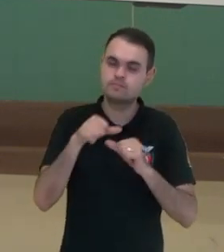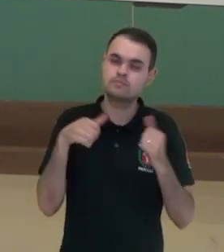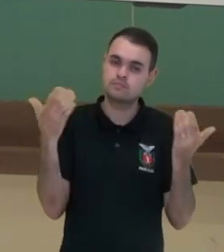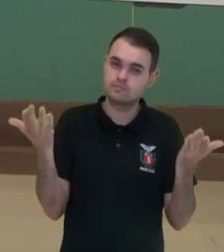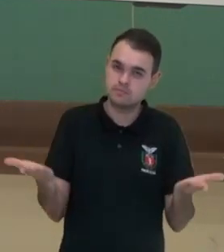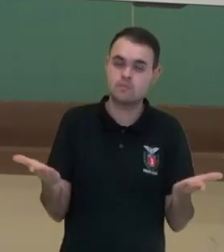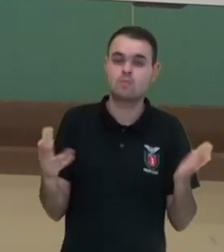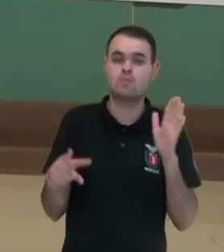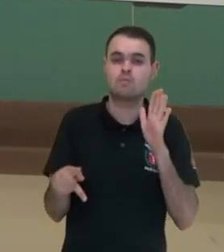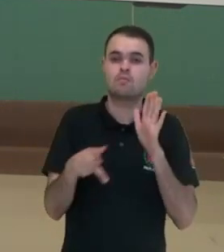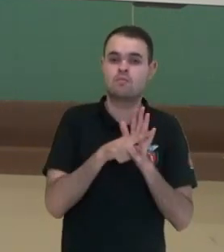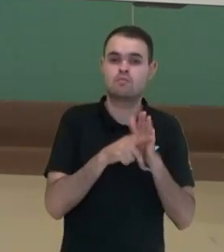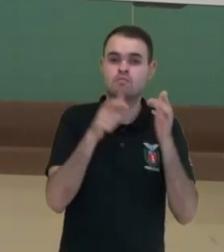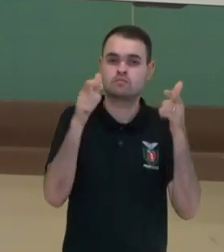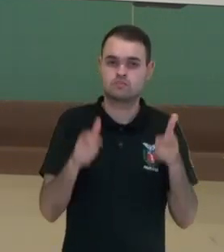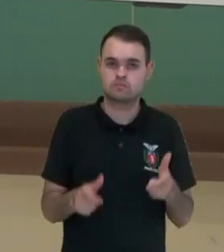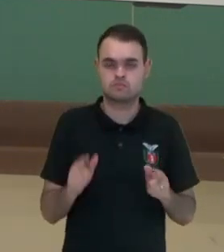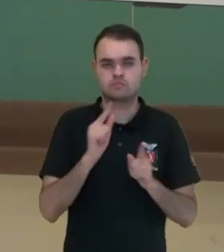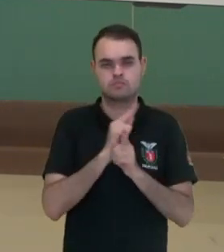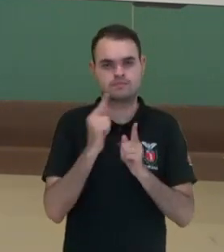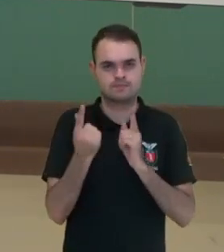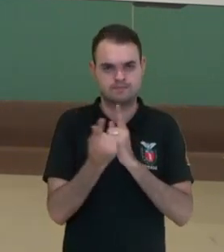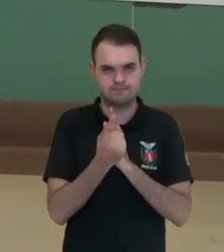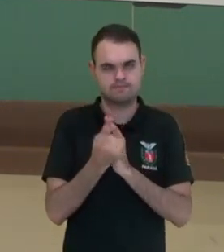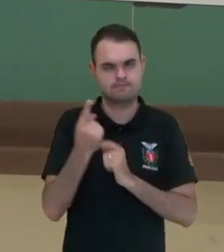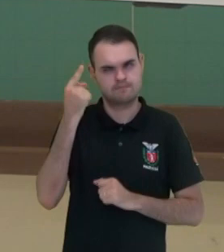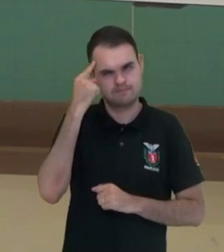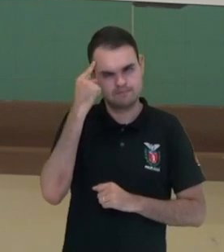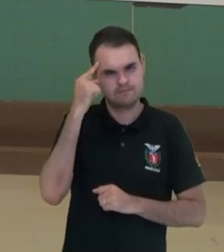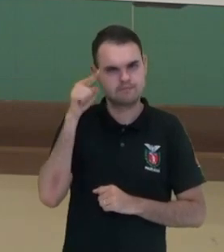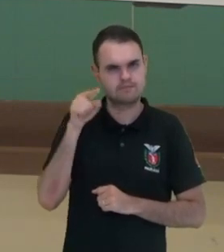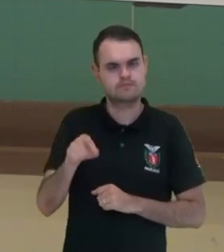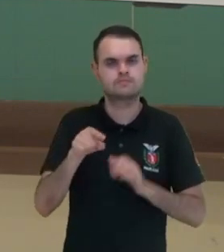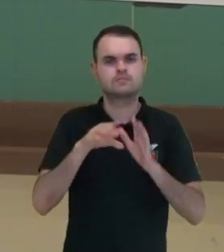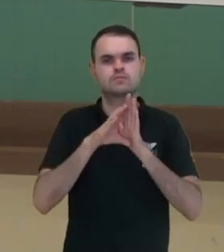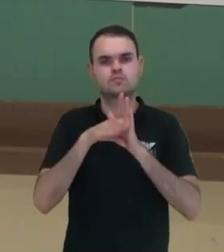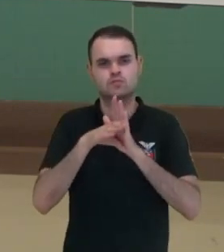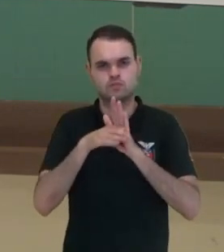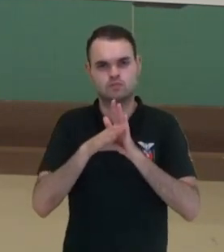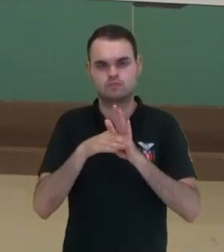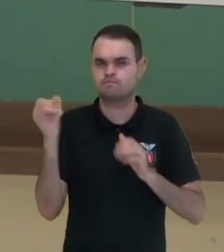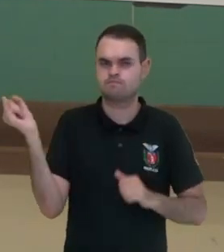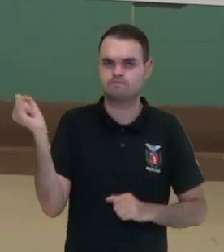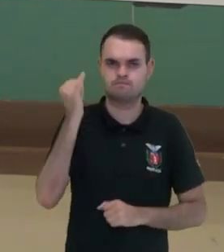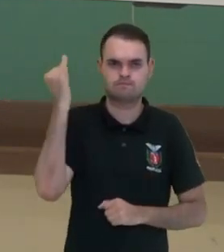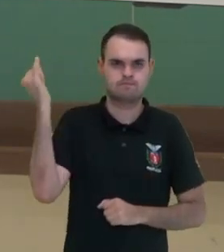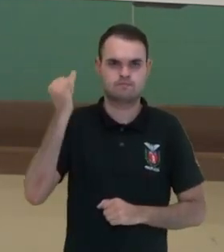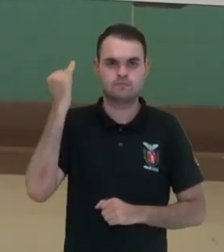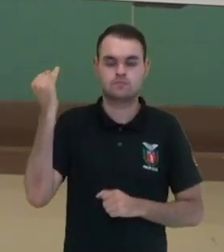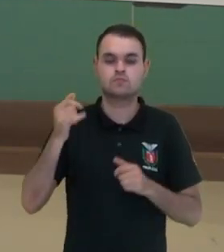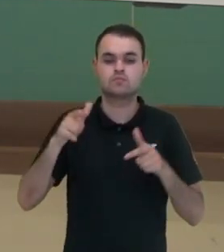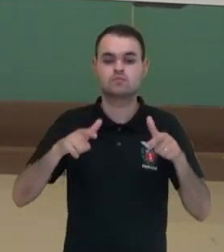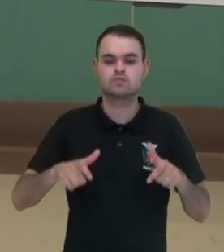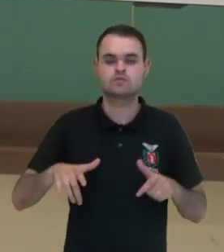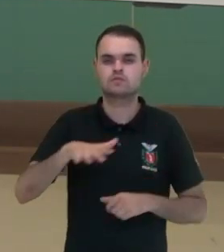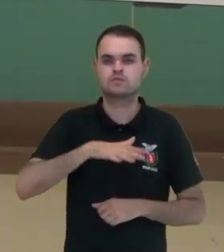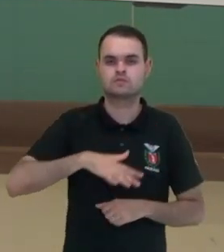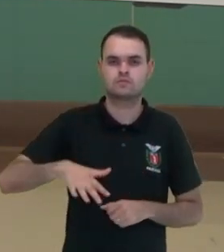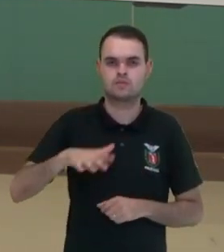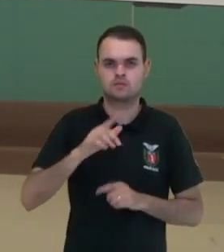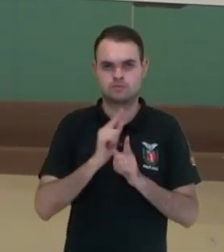portanto, o próprio espaço geográfico, pensando no conceito importantíssimo do espaço geográfico